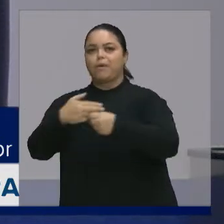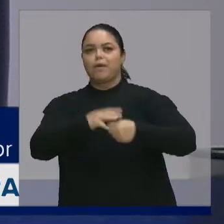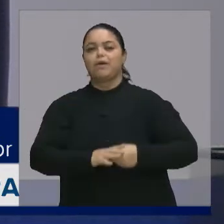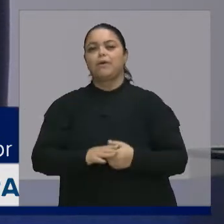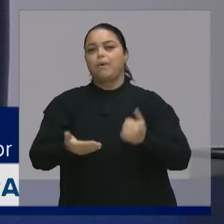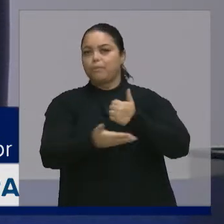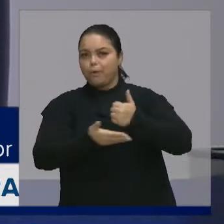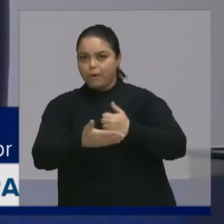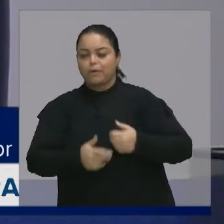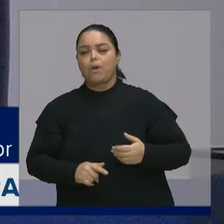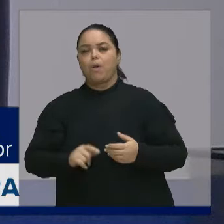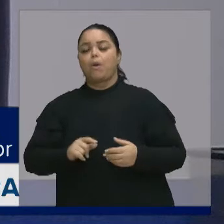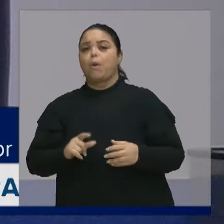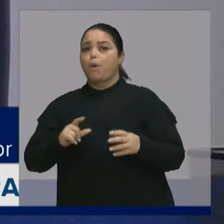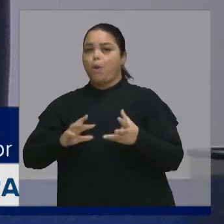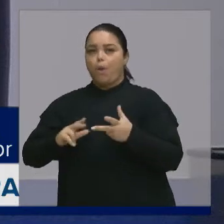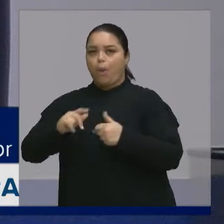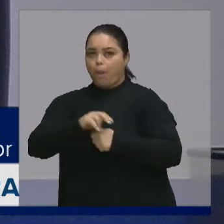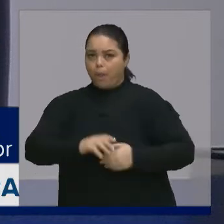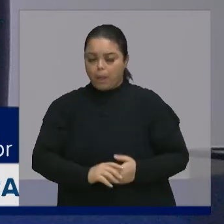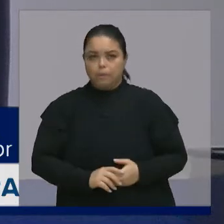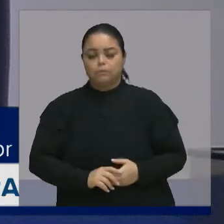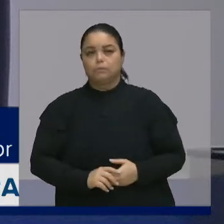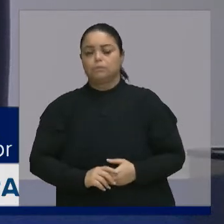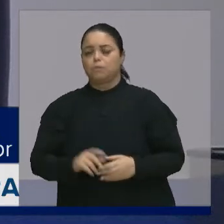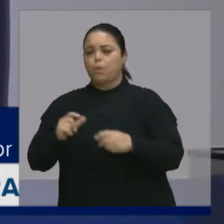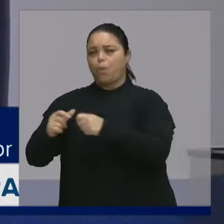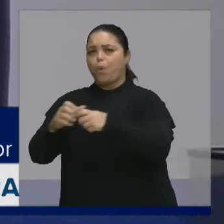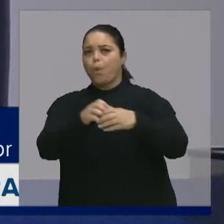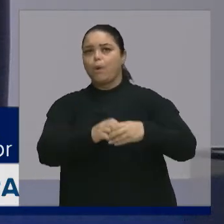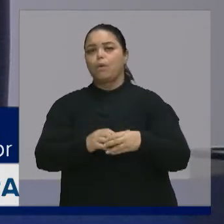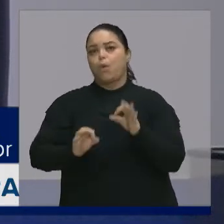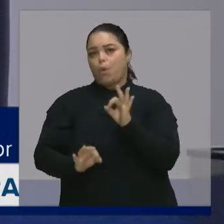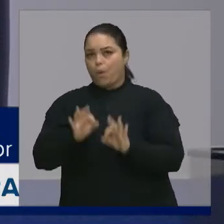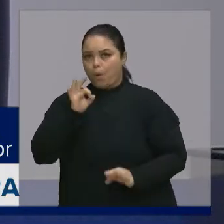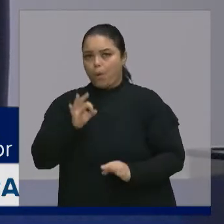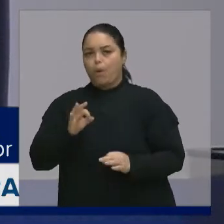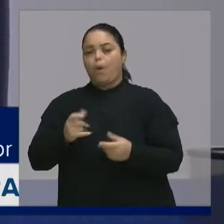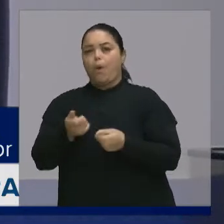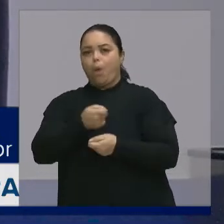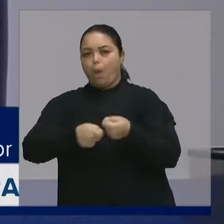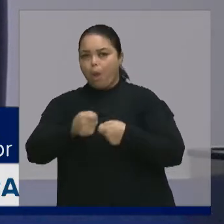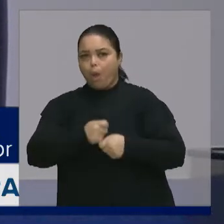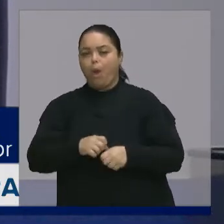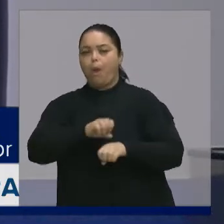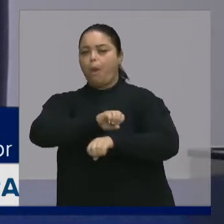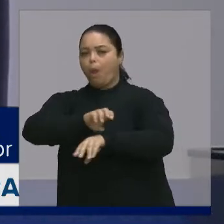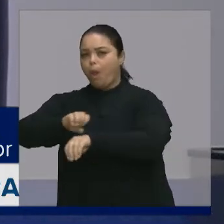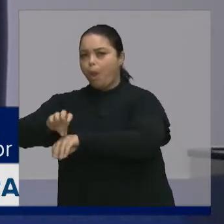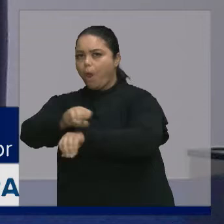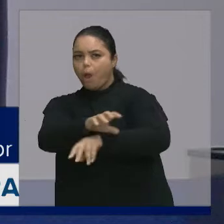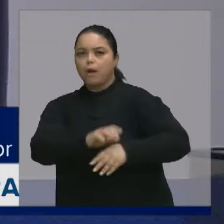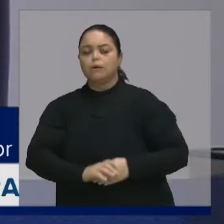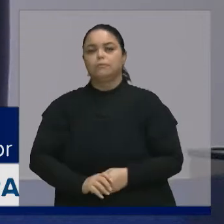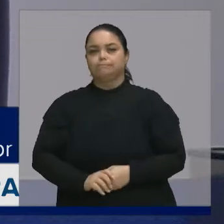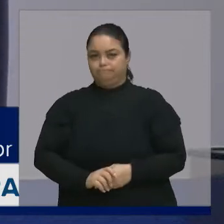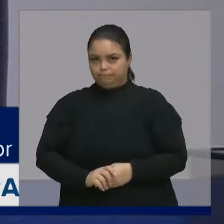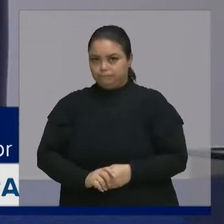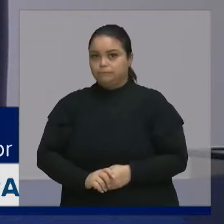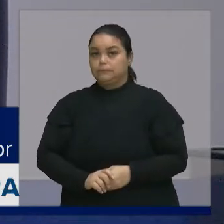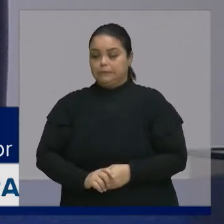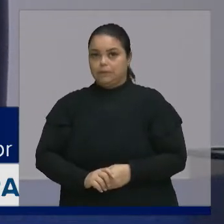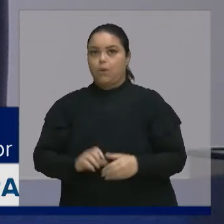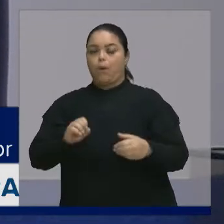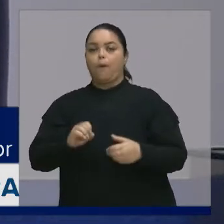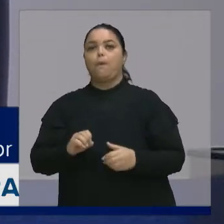da outras providências. Comissões: Justiça, Economia e Educação. O rito é